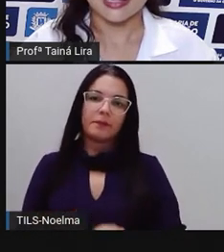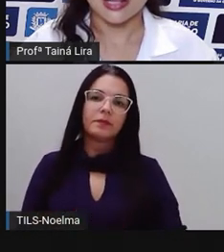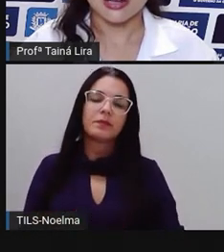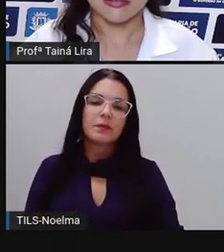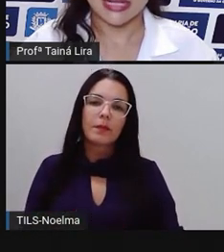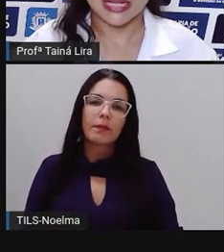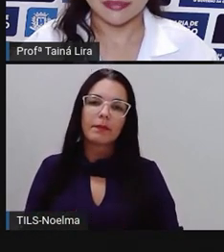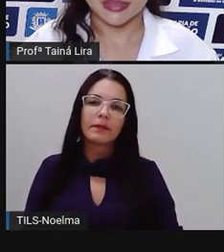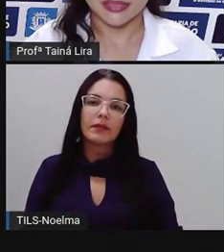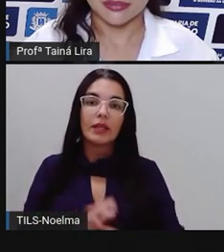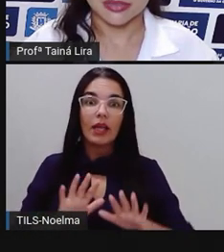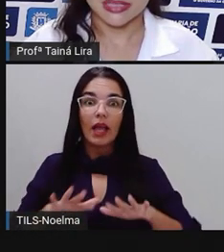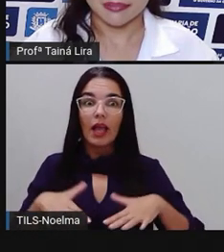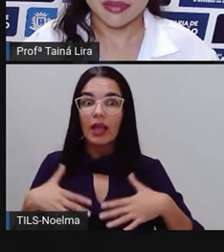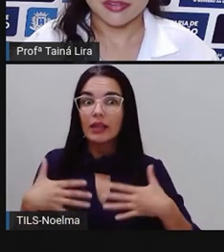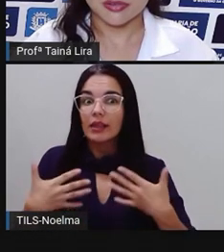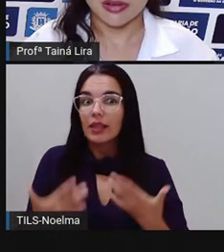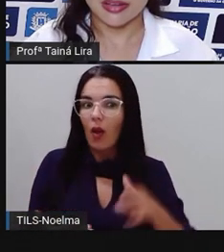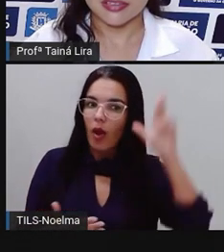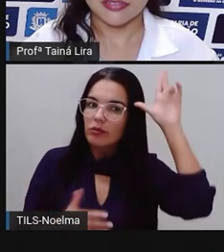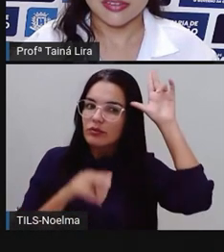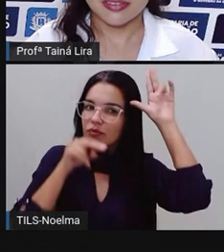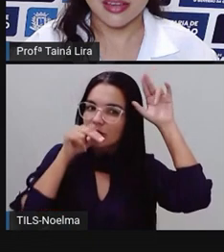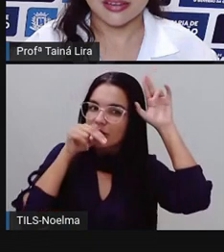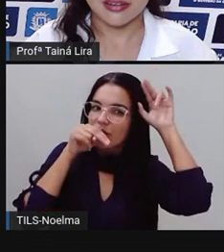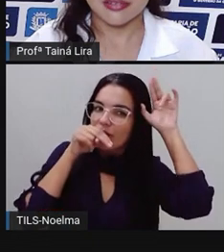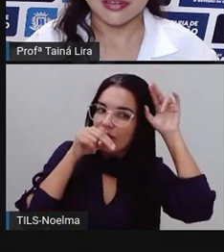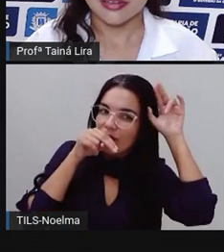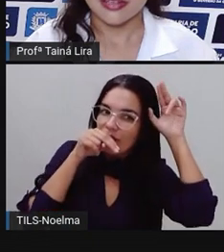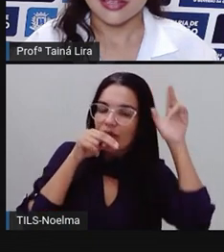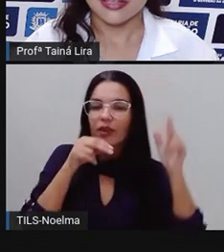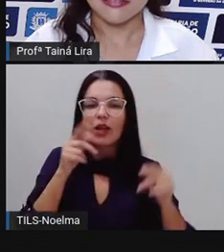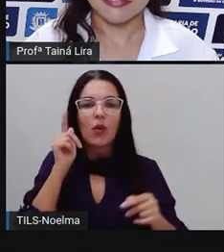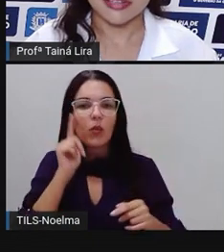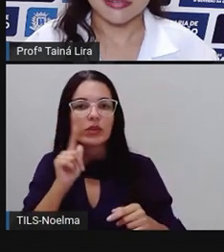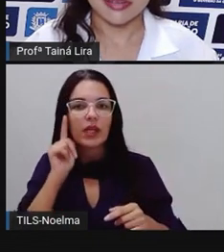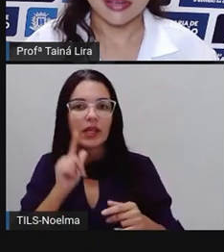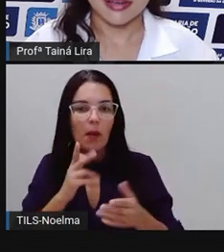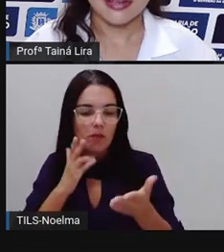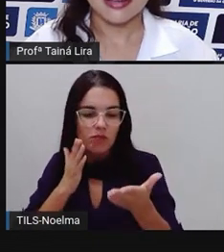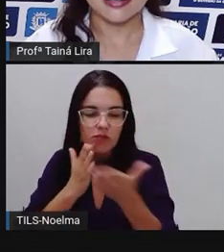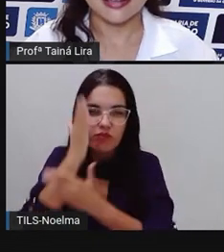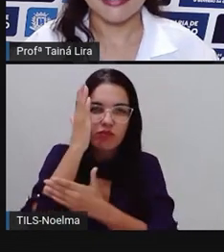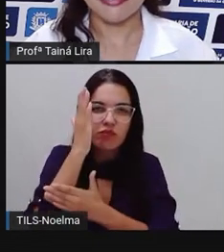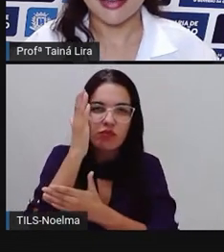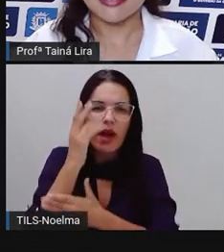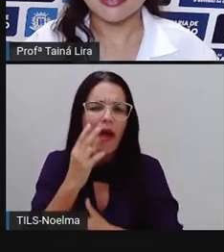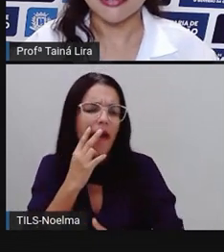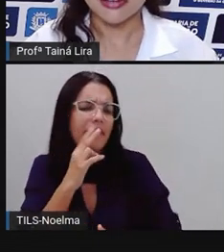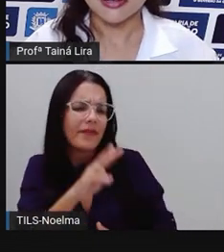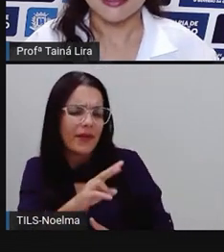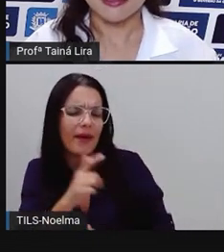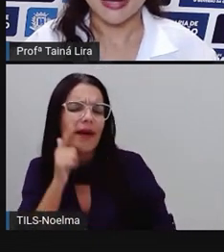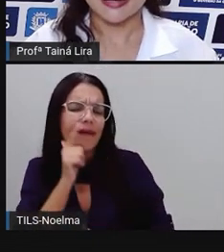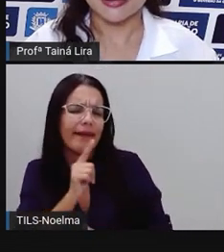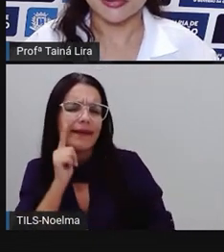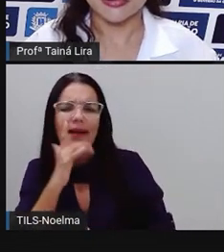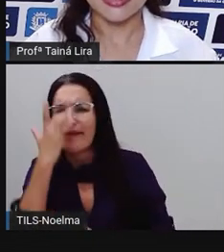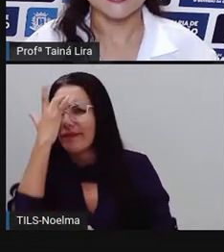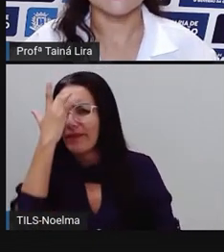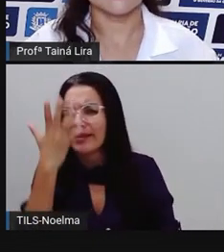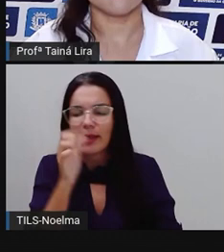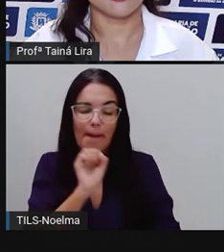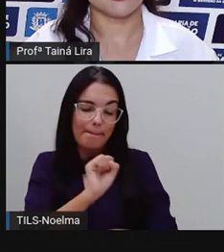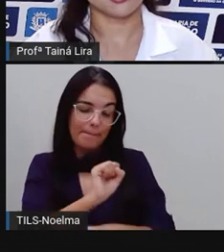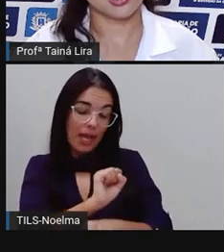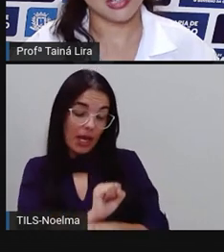Logo a Lebre ultrapassou a adversária e vendo que ganharia fácil, parou